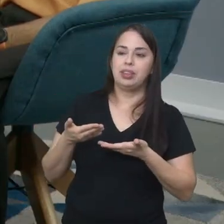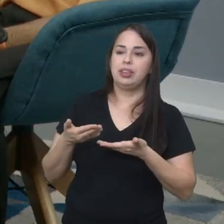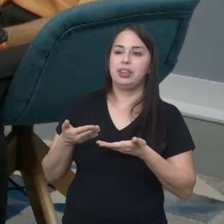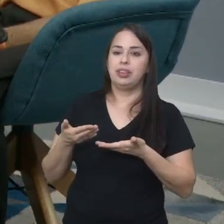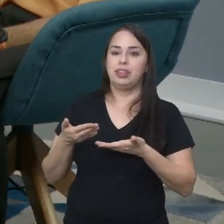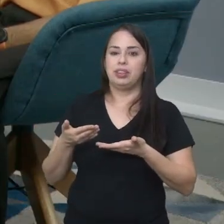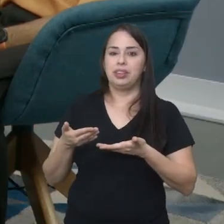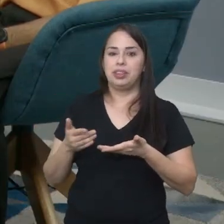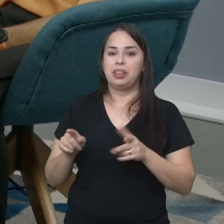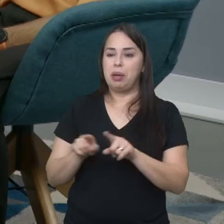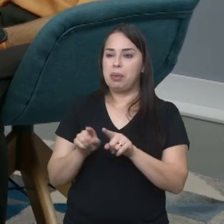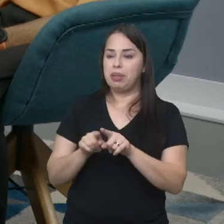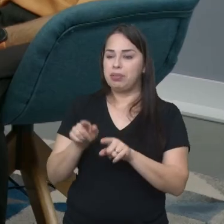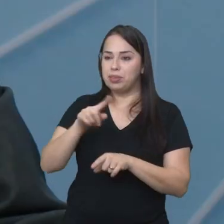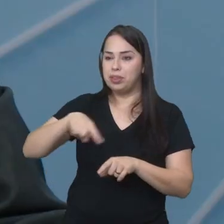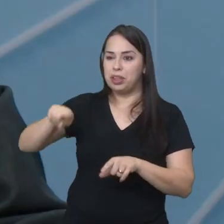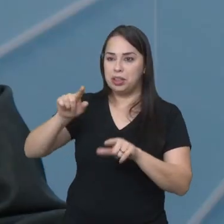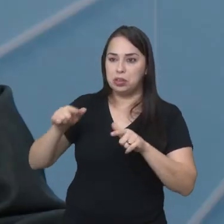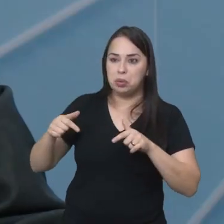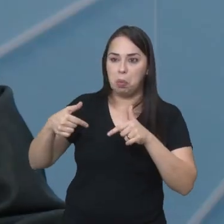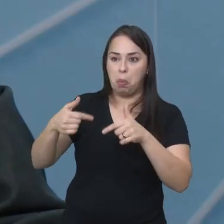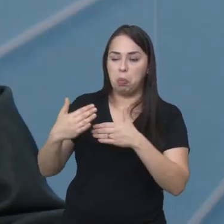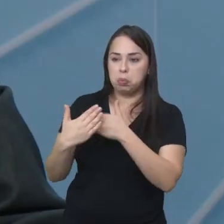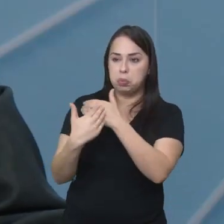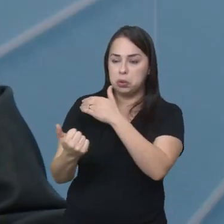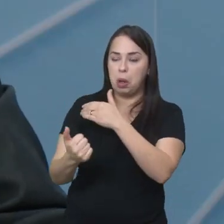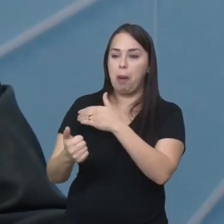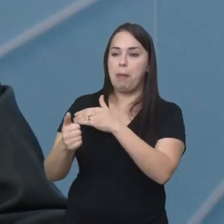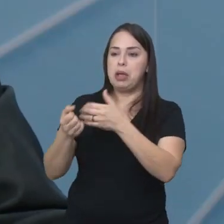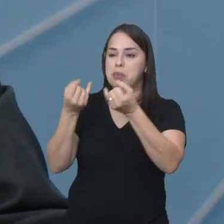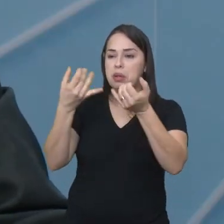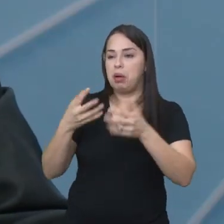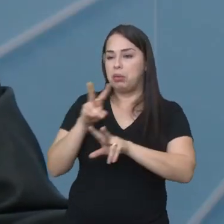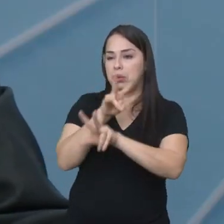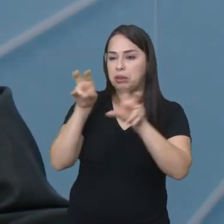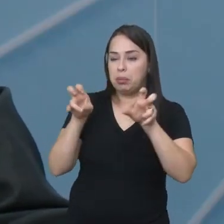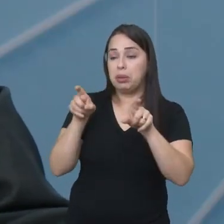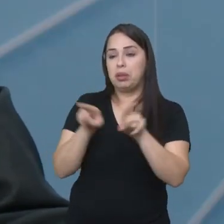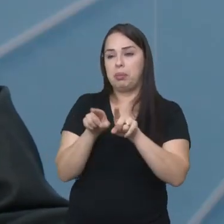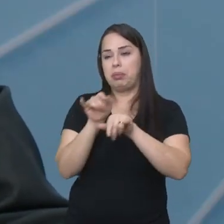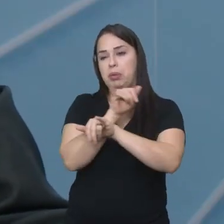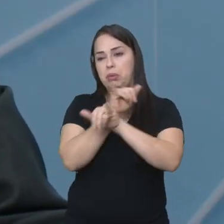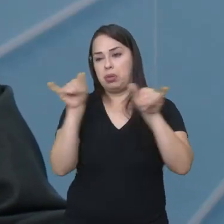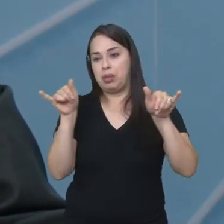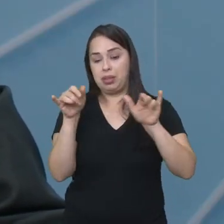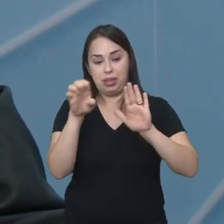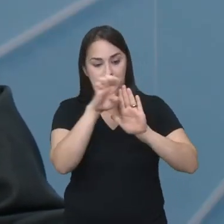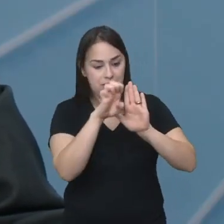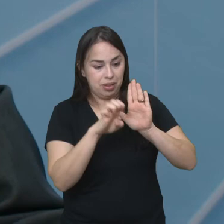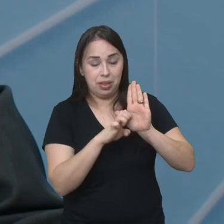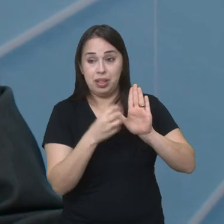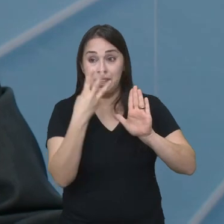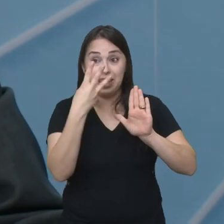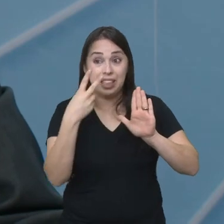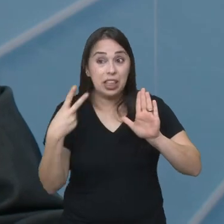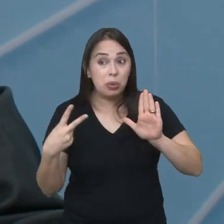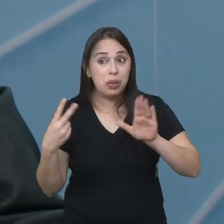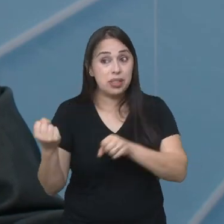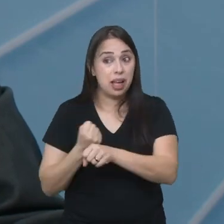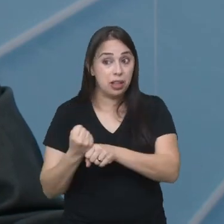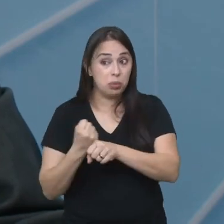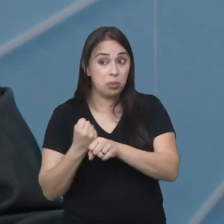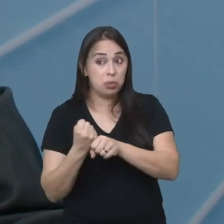ter trazido esse tema e a divulgação do próprio Estatuto, que está completando 32 anos, né? E dizer que o SEDEC